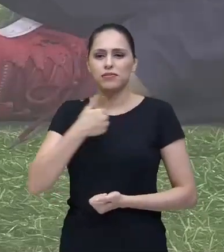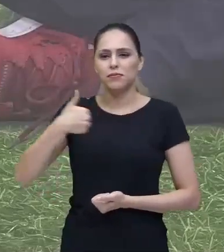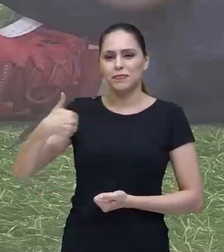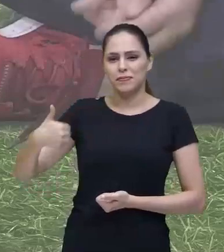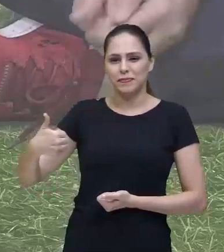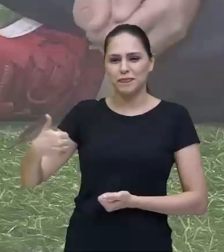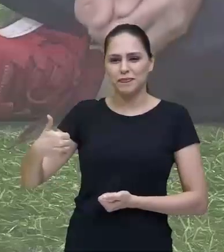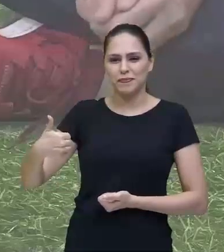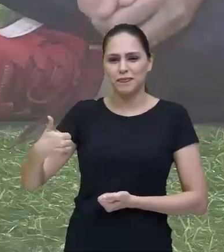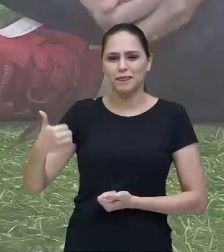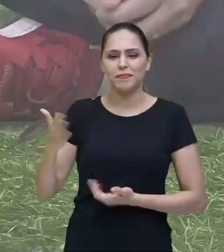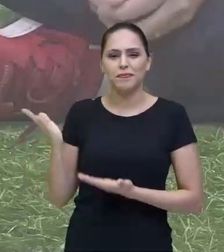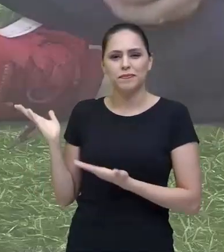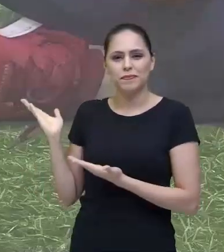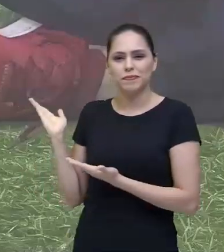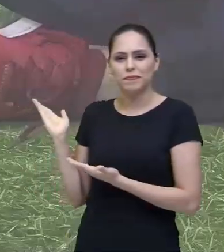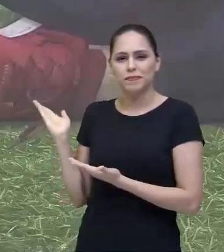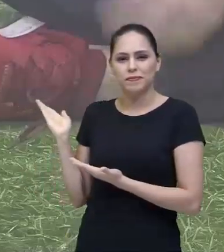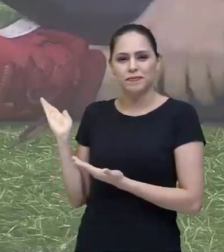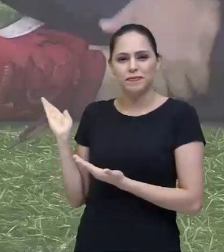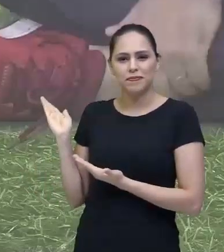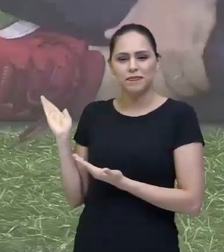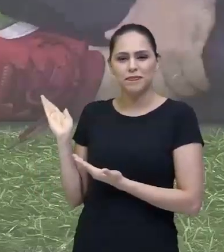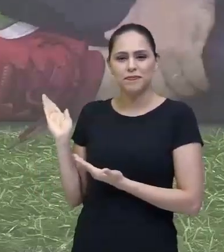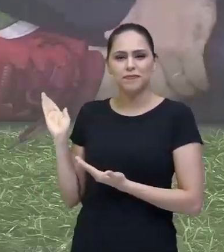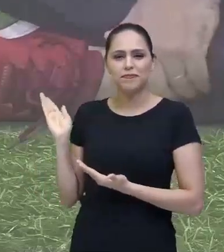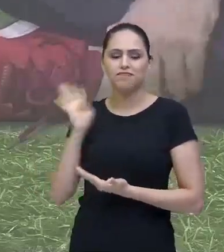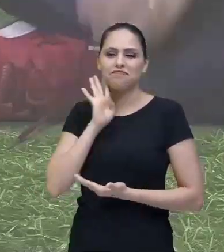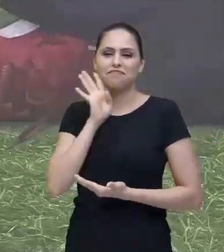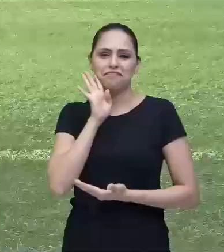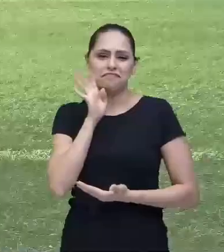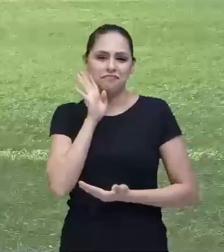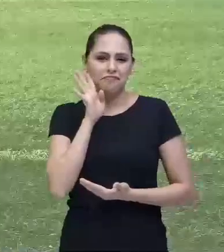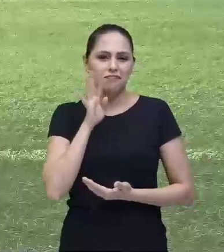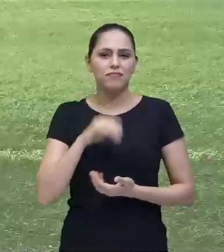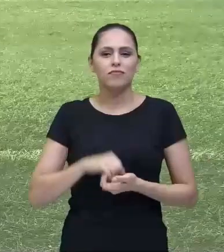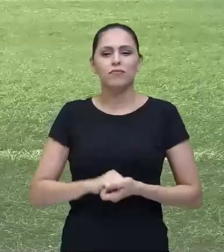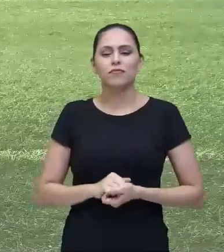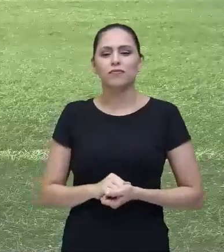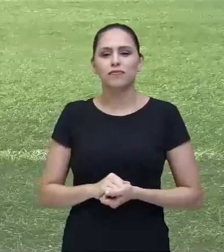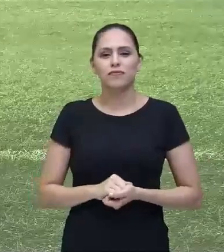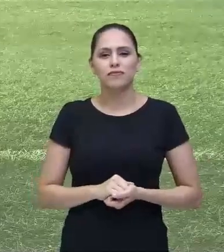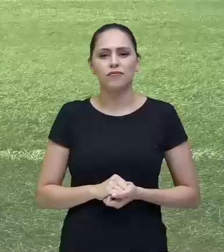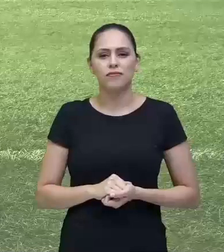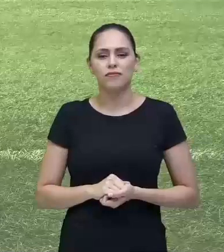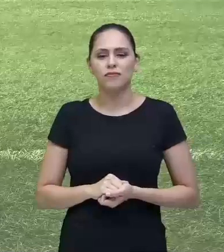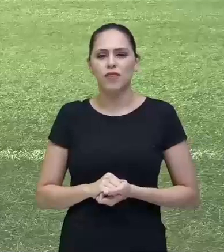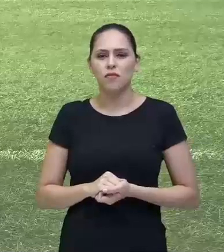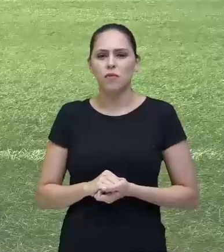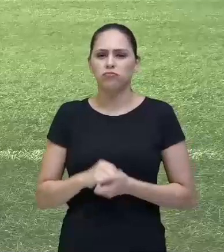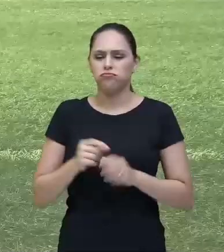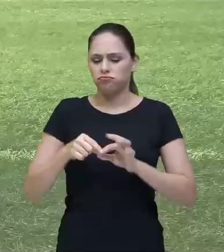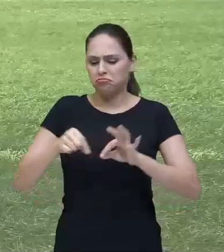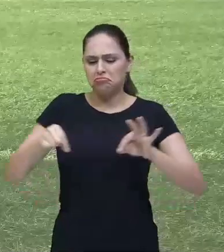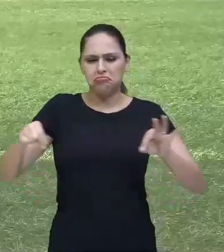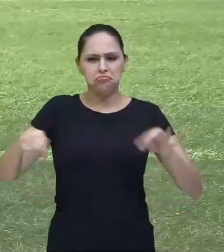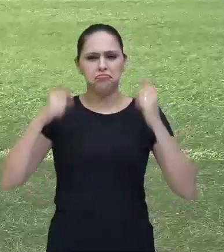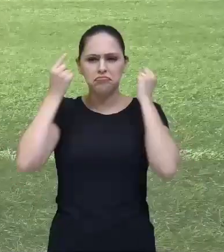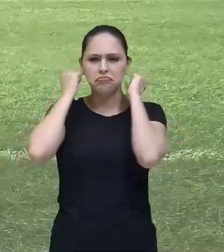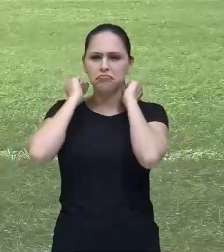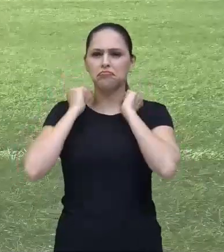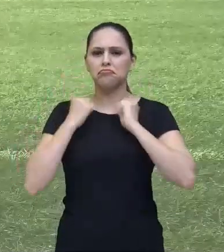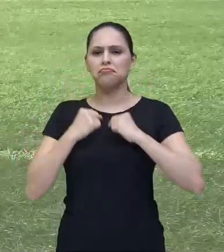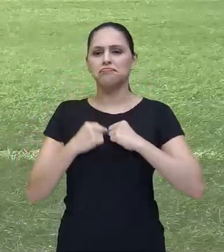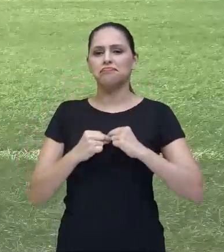dois números 1. Olha só. Legal. É bacana. Olha, então pega agora a sua. Peguei a medalha. Pode ser colinha também, né, professora?